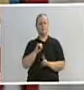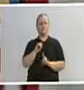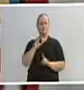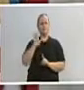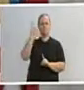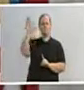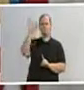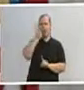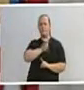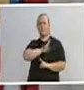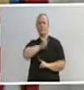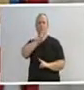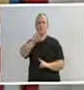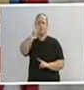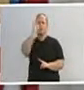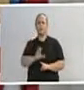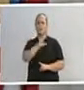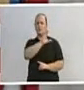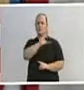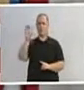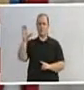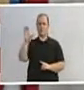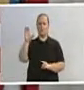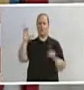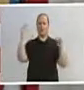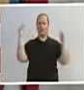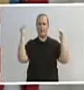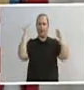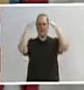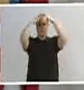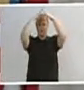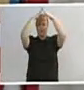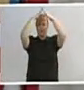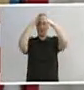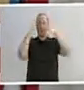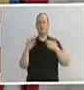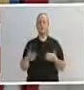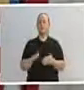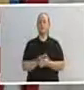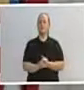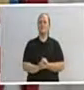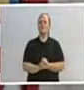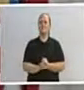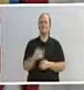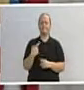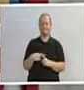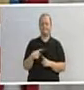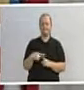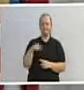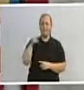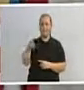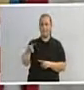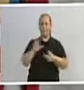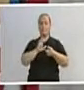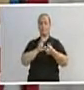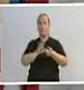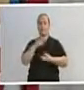Católica no mundo, pela condição de militante